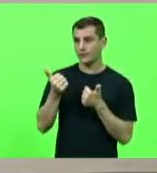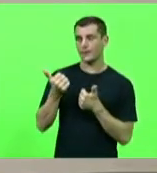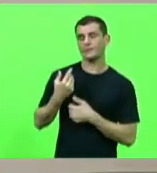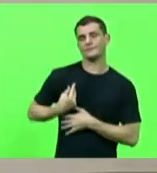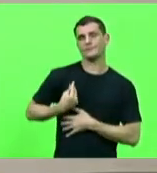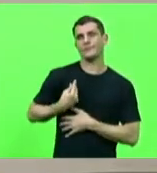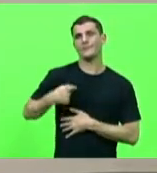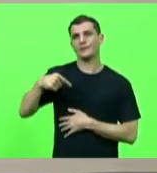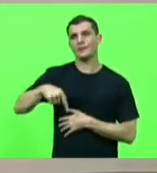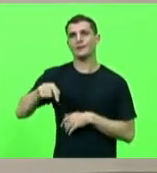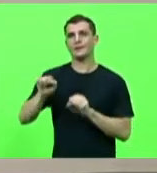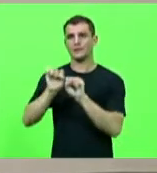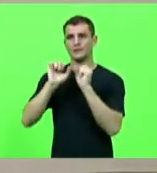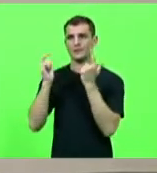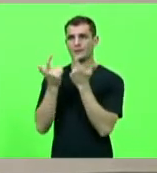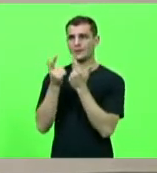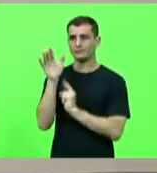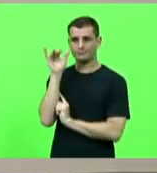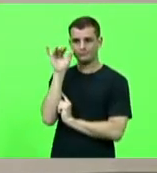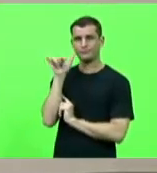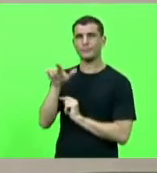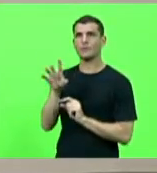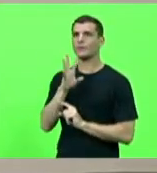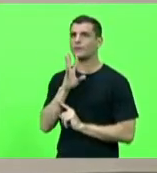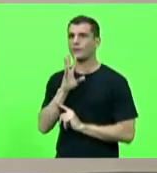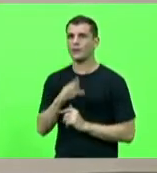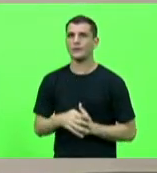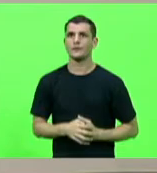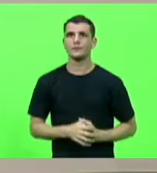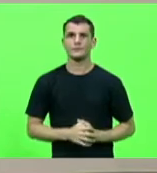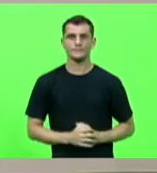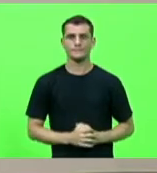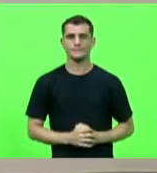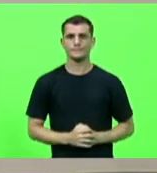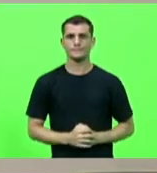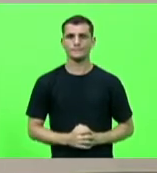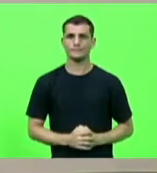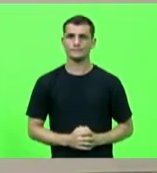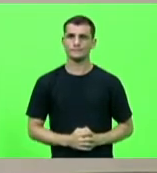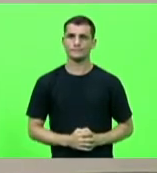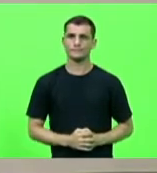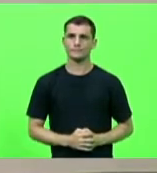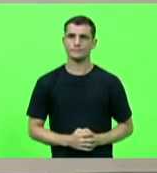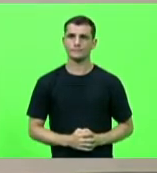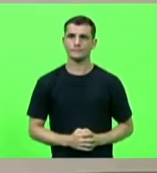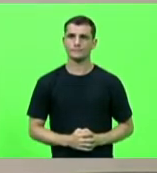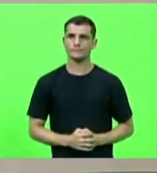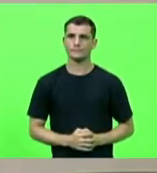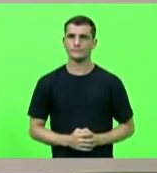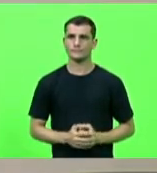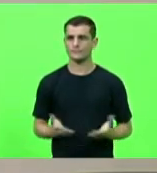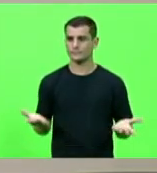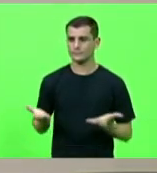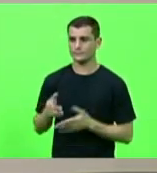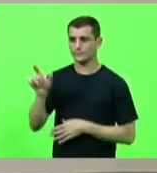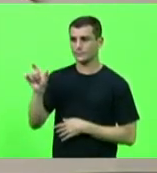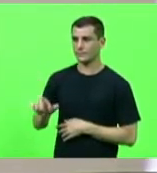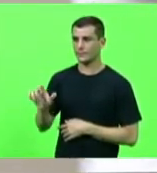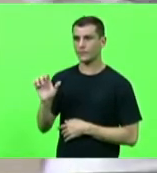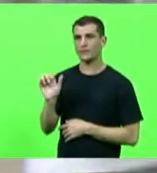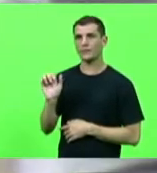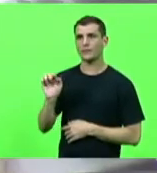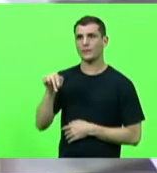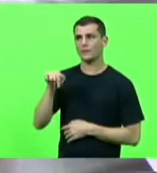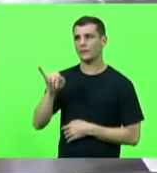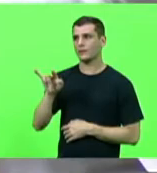nossa casa. A palavra, presidente. Palavra o deputado Nilson Berlanda. Eu também, da mesma forma, gostaria de cumprimentar